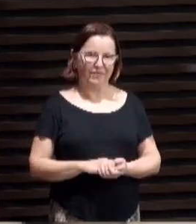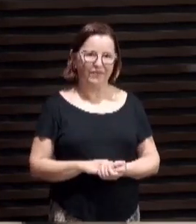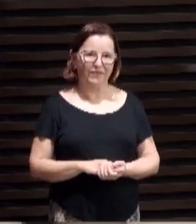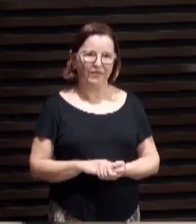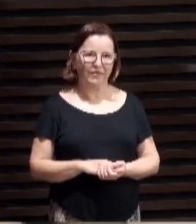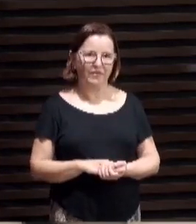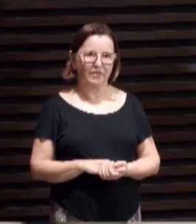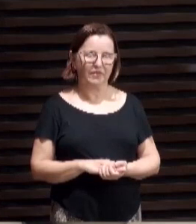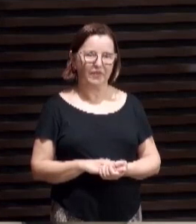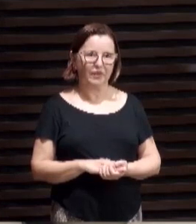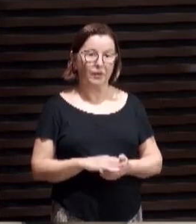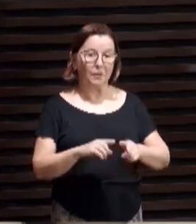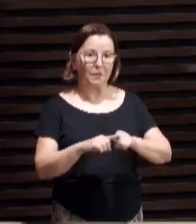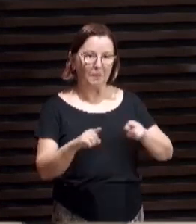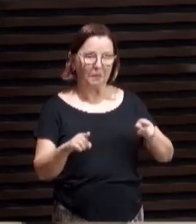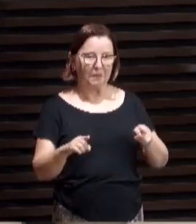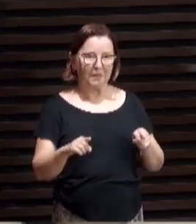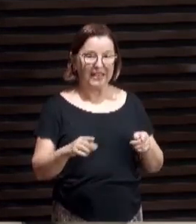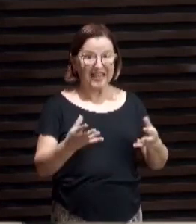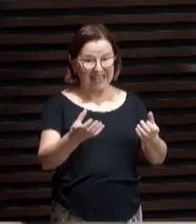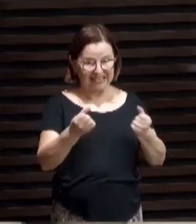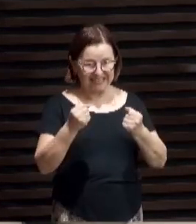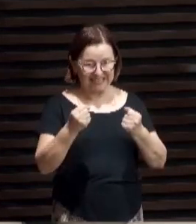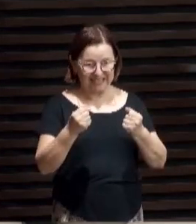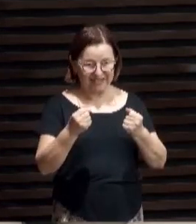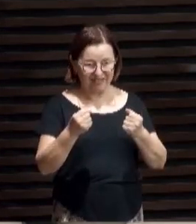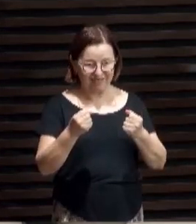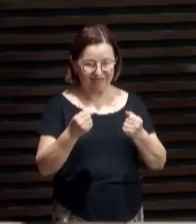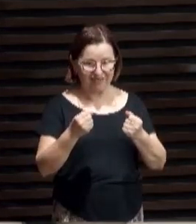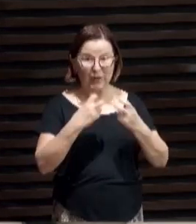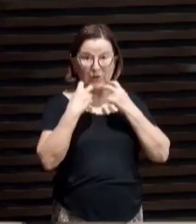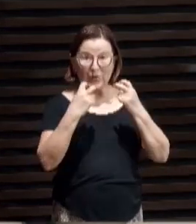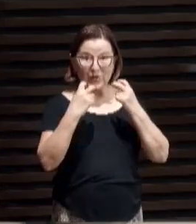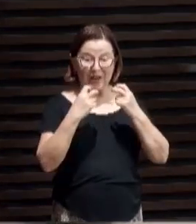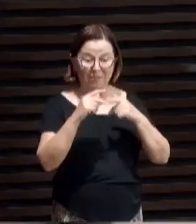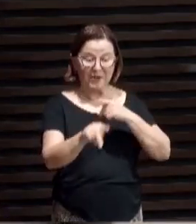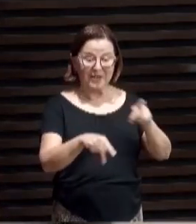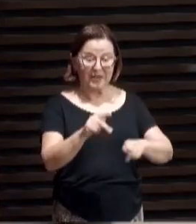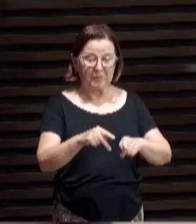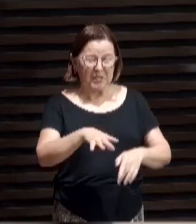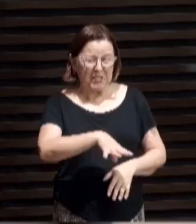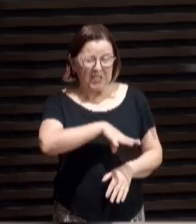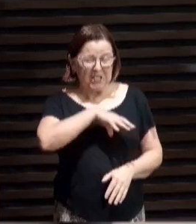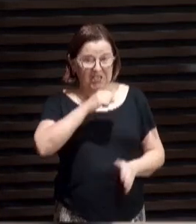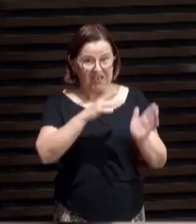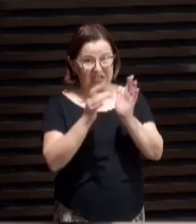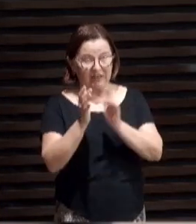cederam ao clamor resistente daqueles que o odiavam, enquanto clamavam